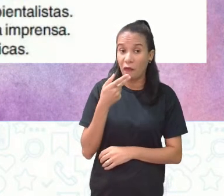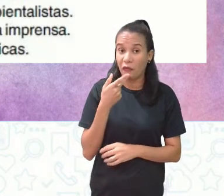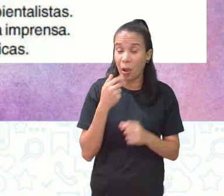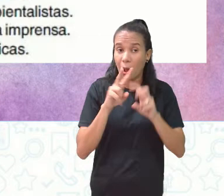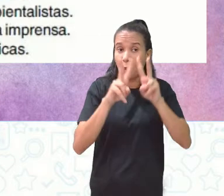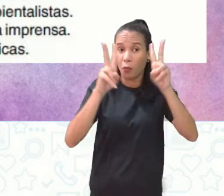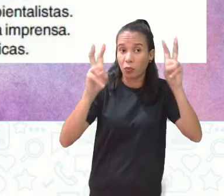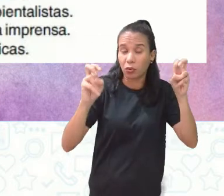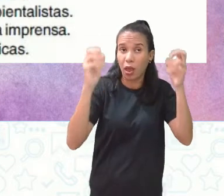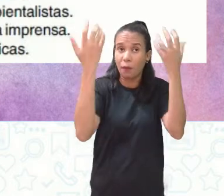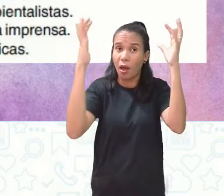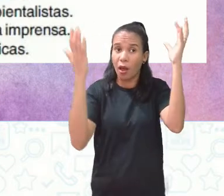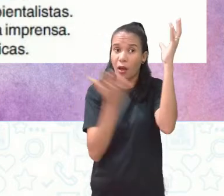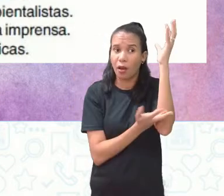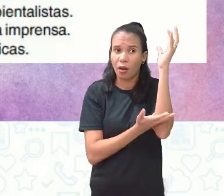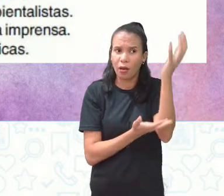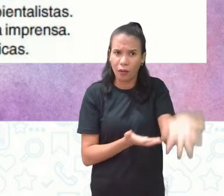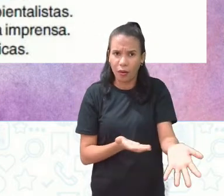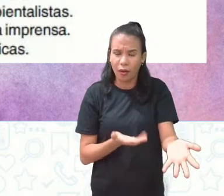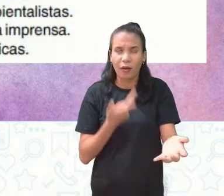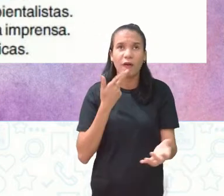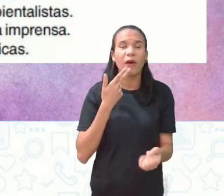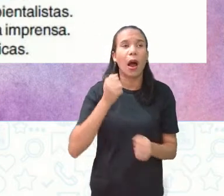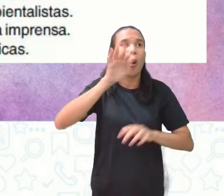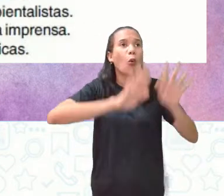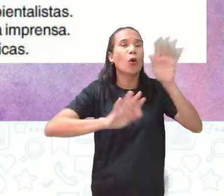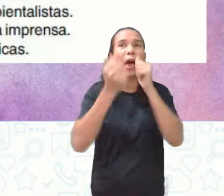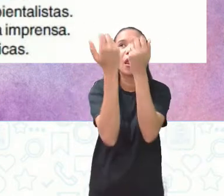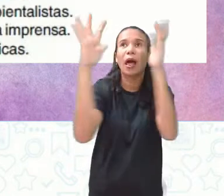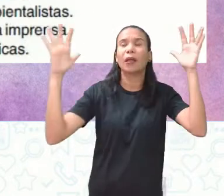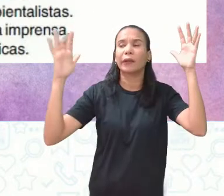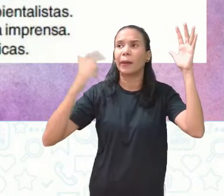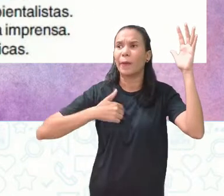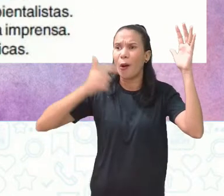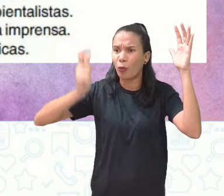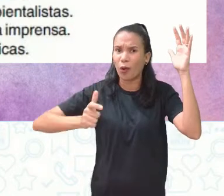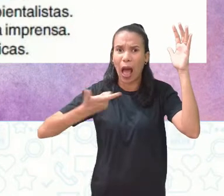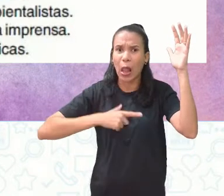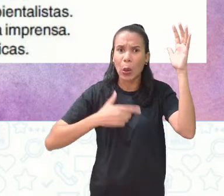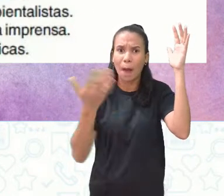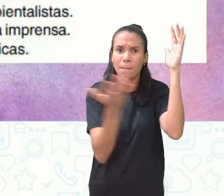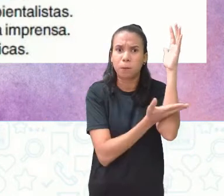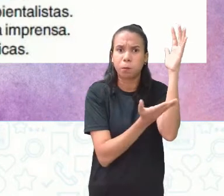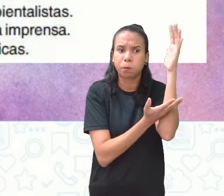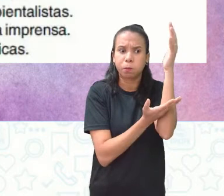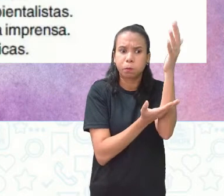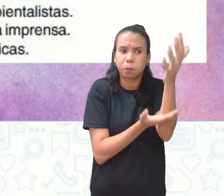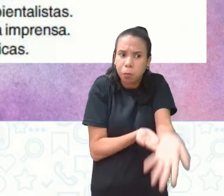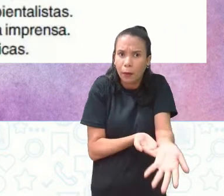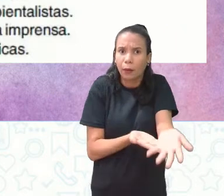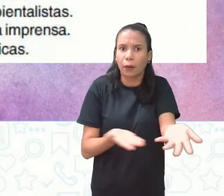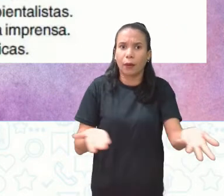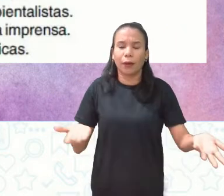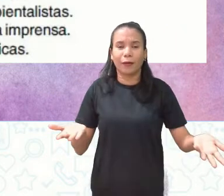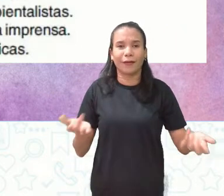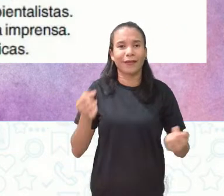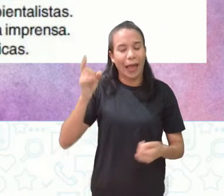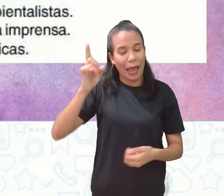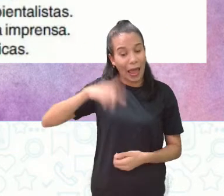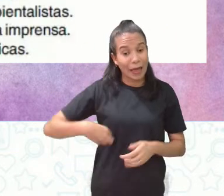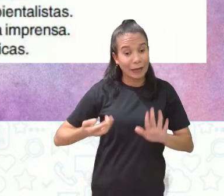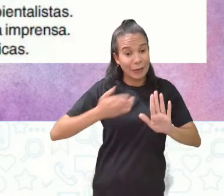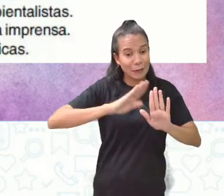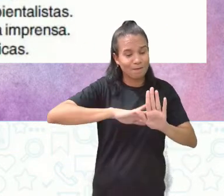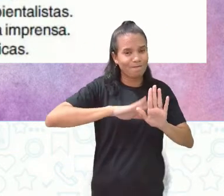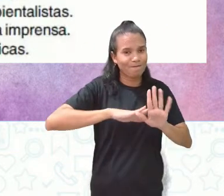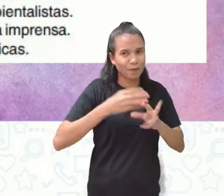o tempo todo sendo desmatado. Quando a gente está naquele lugar que foi completamente desmatado, né? Houve